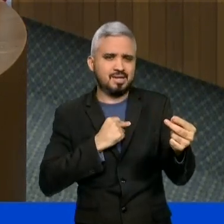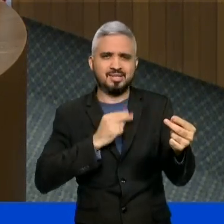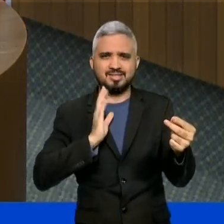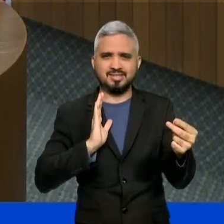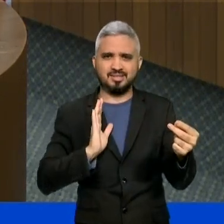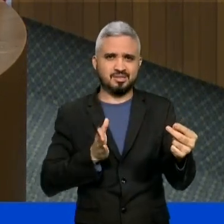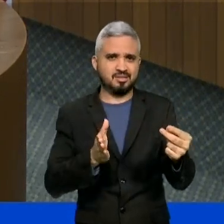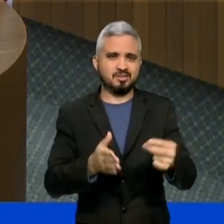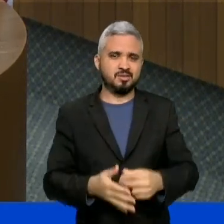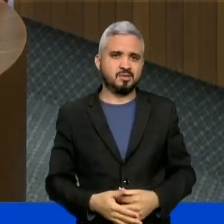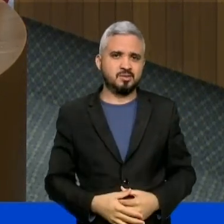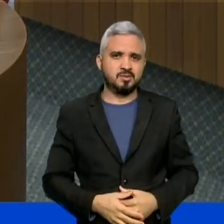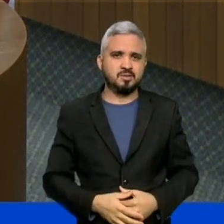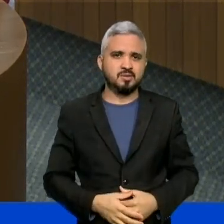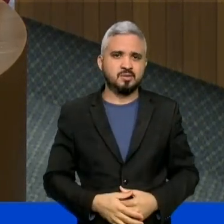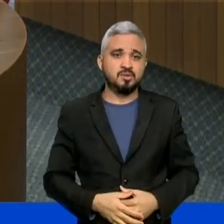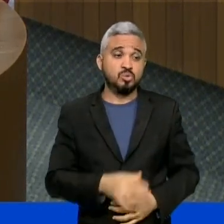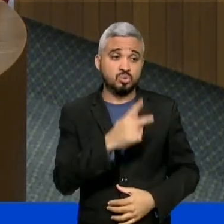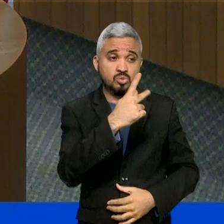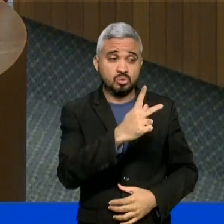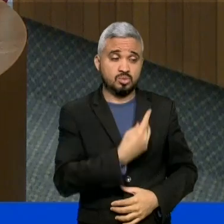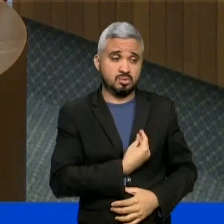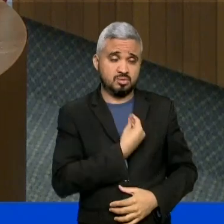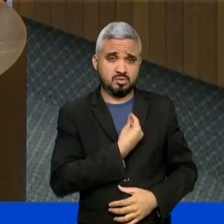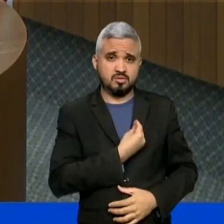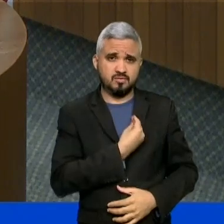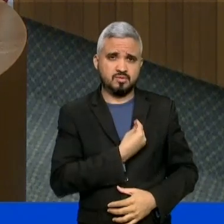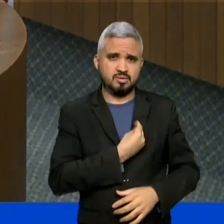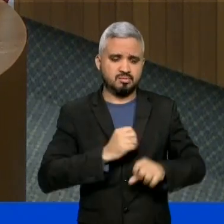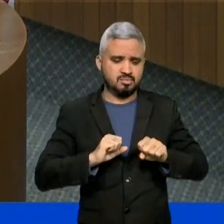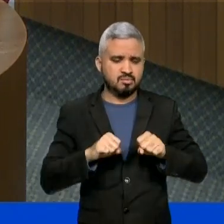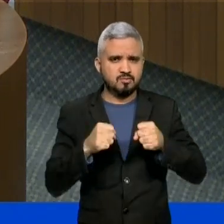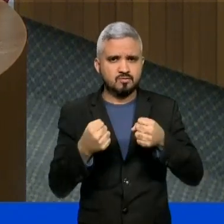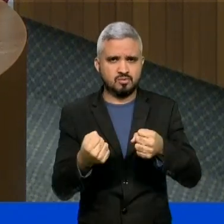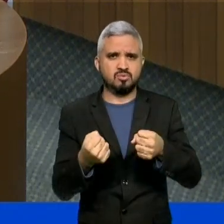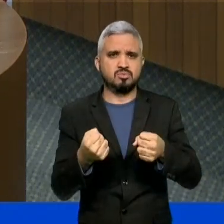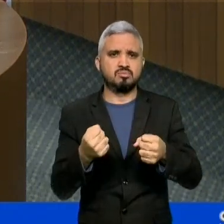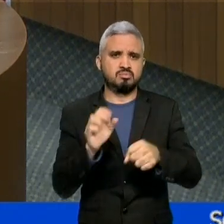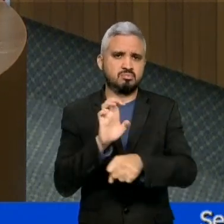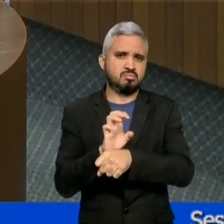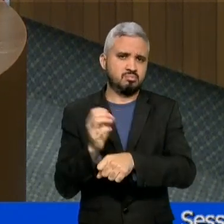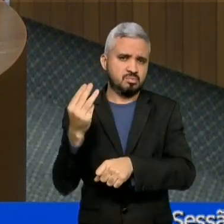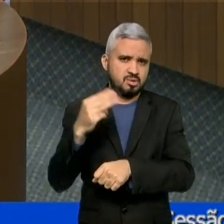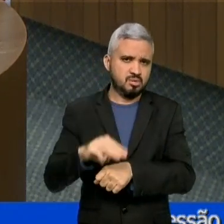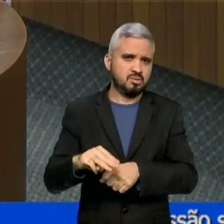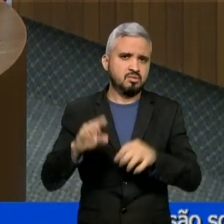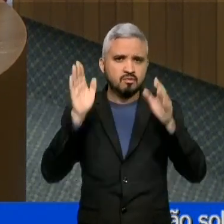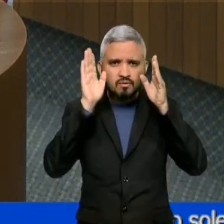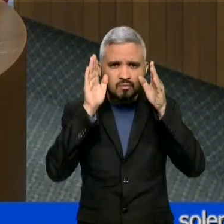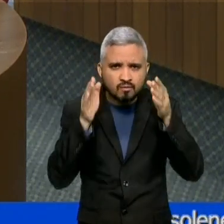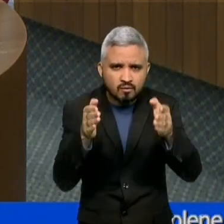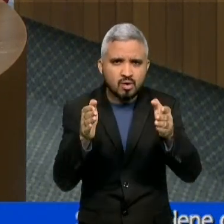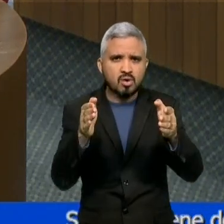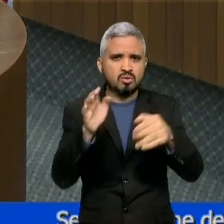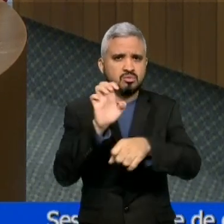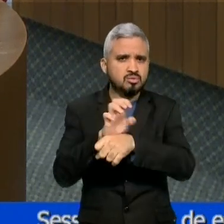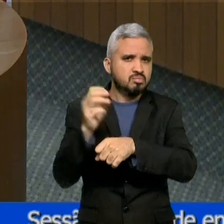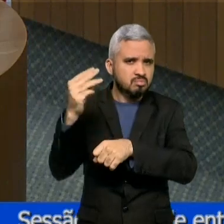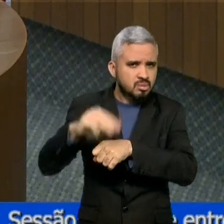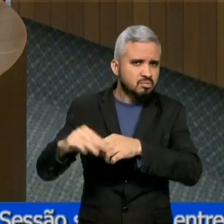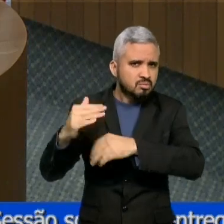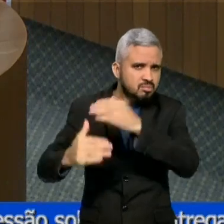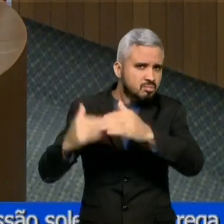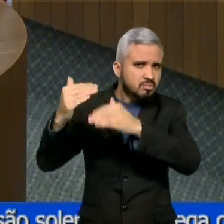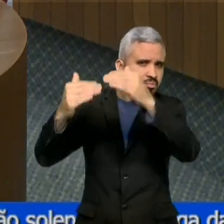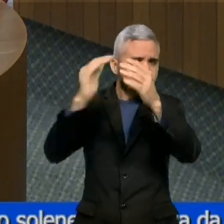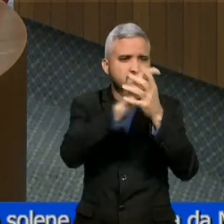a sua história, a sua vida é de dedicação ao Estado e ao povo do Maranhão. Então, parabéns. Estamos muito felizes com a